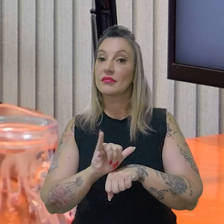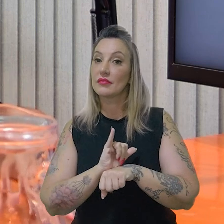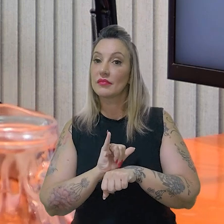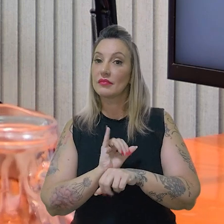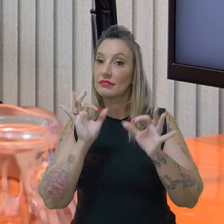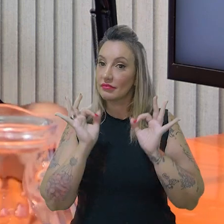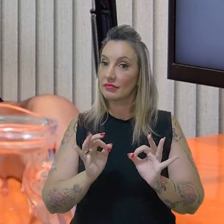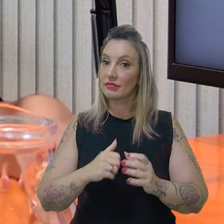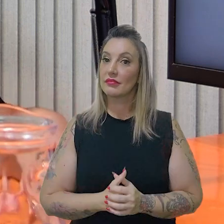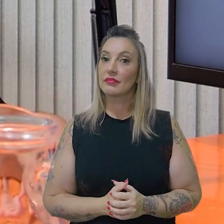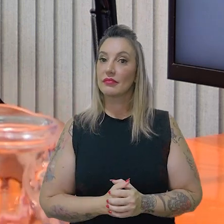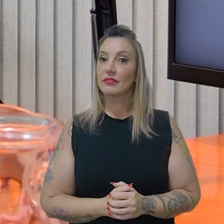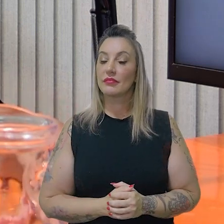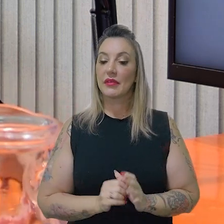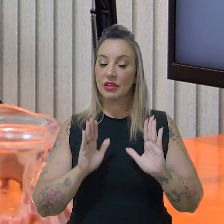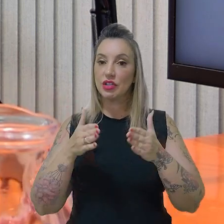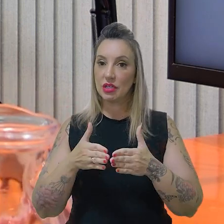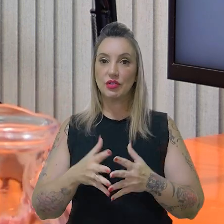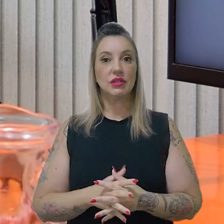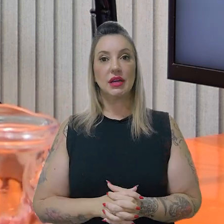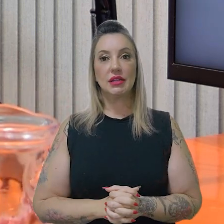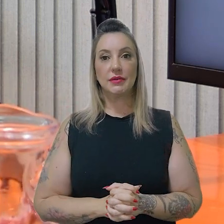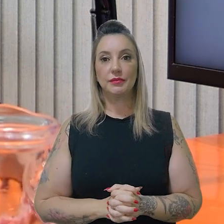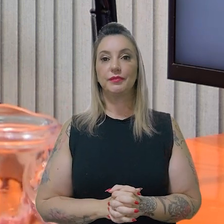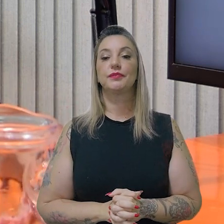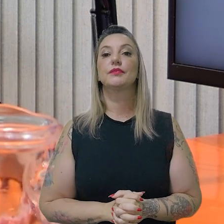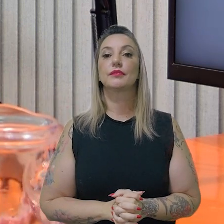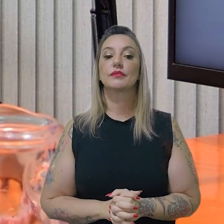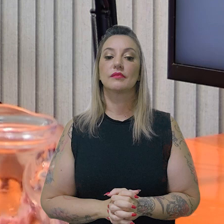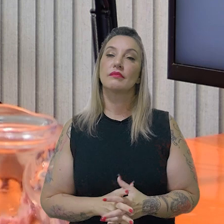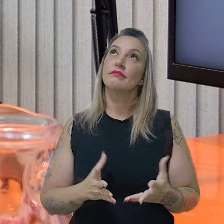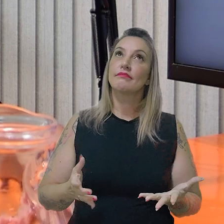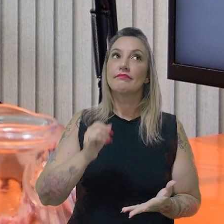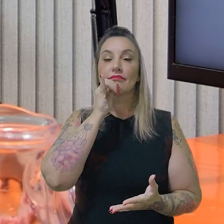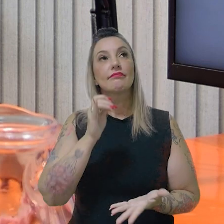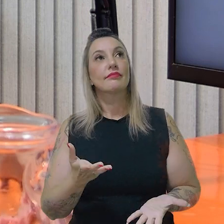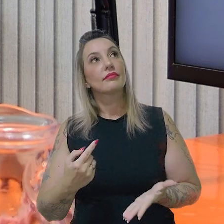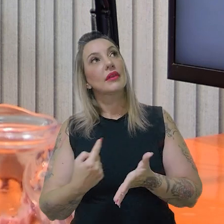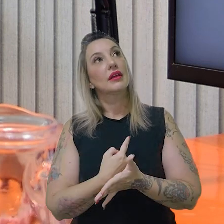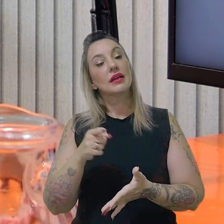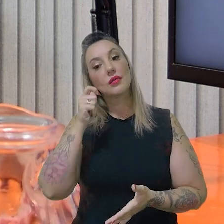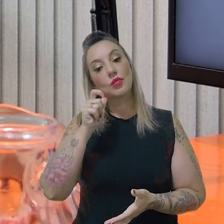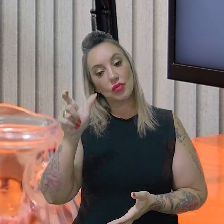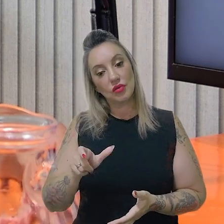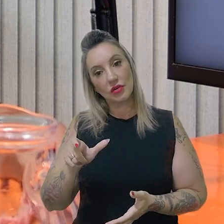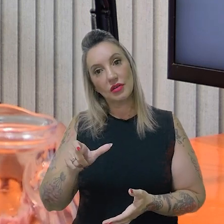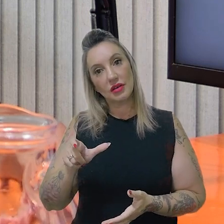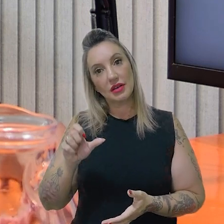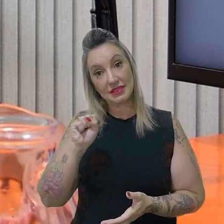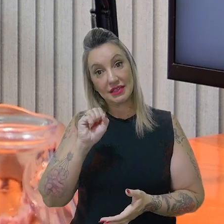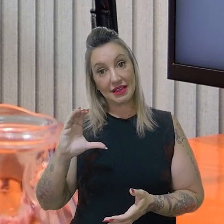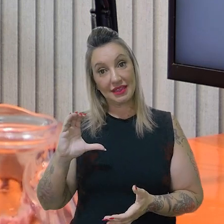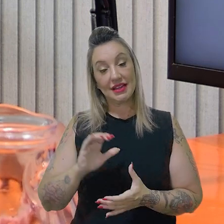assertiva né mais direcionada eh ai Angélica essa moça por exemplo de crisa